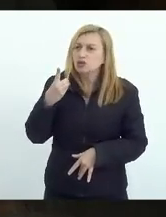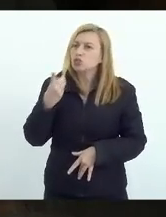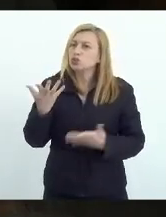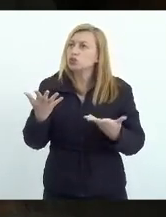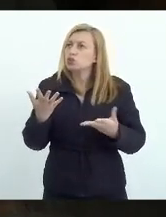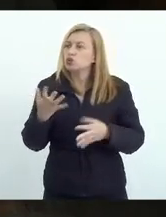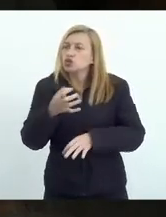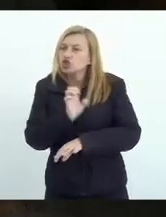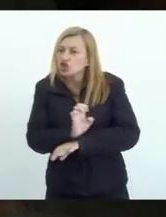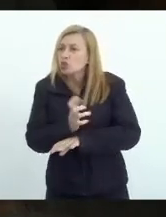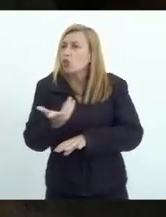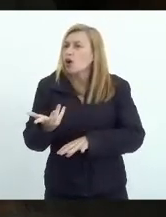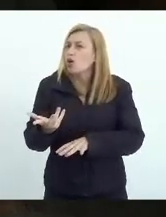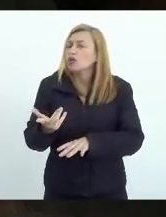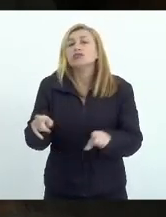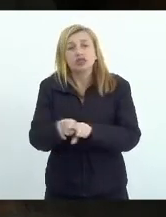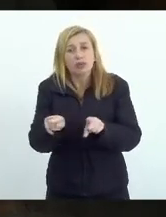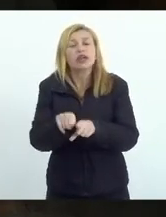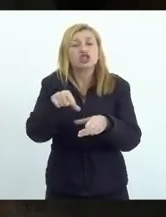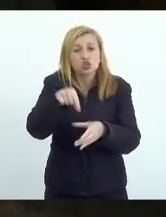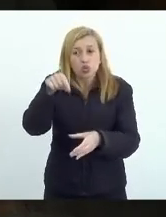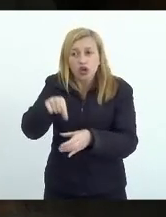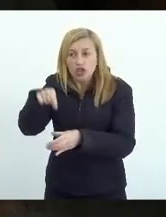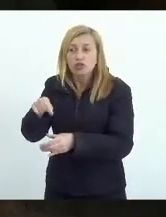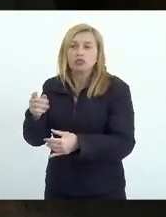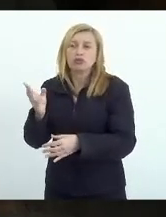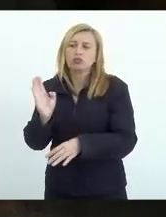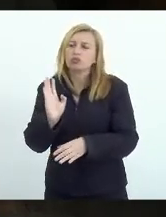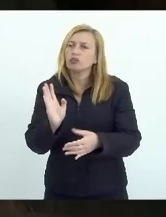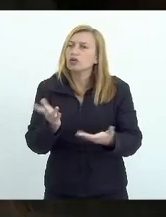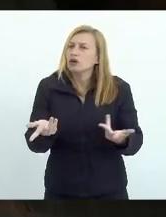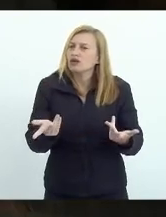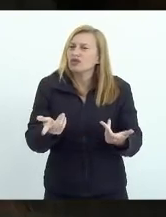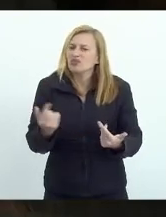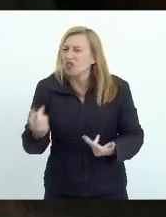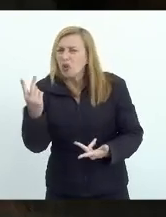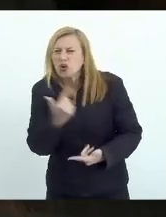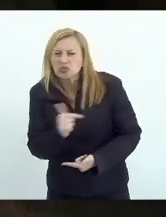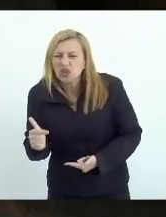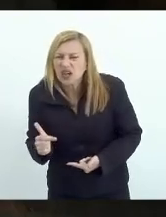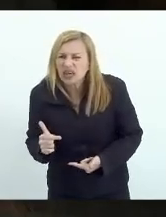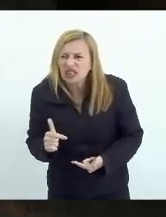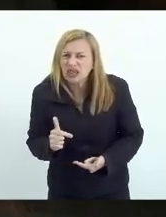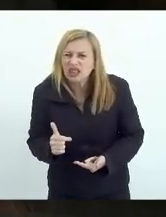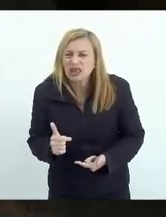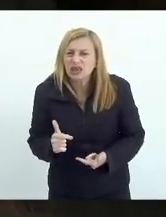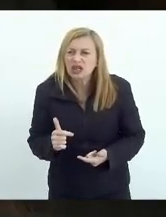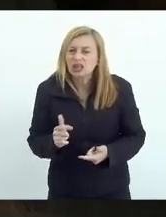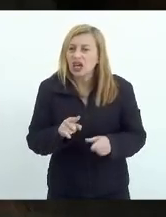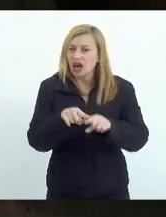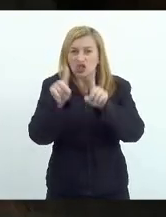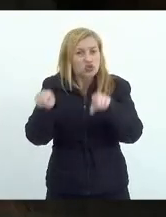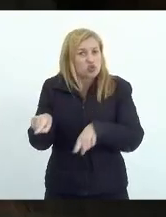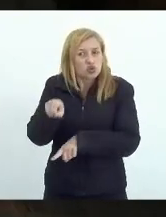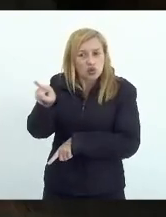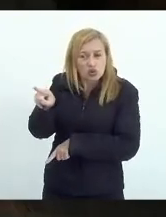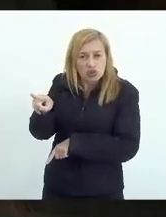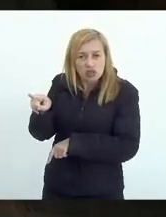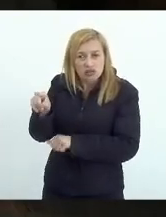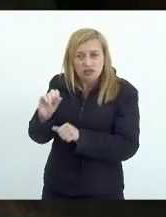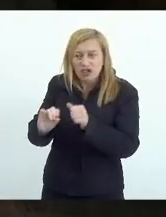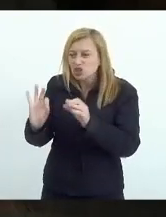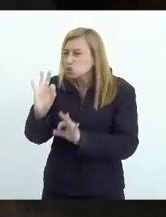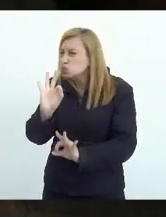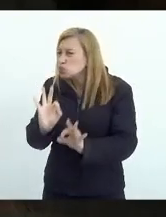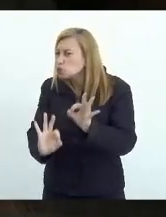têm parlamentos estaduais também eleitos. Ora, isso não vale nada. Esses funcionários, eu não estou fazendo juízo